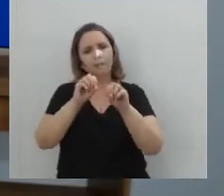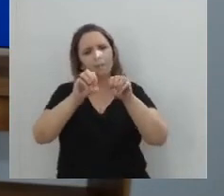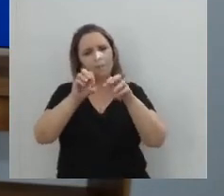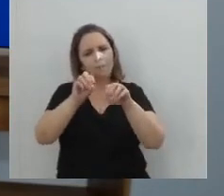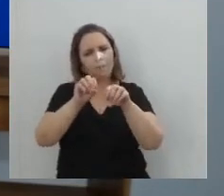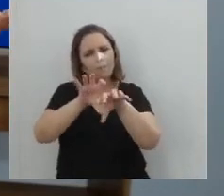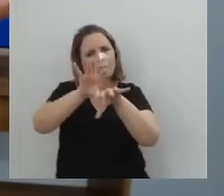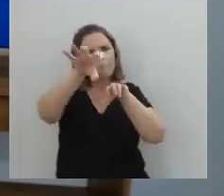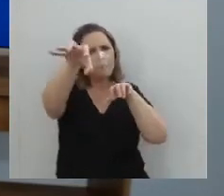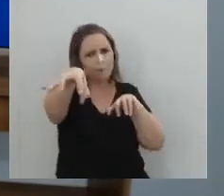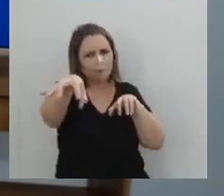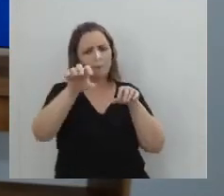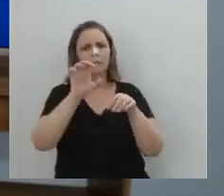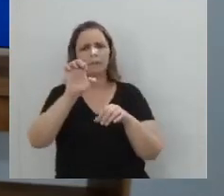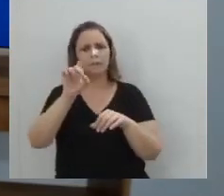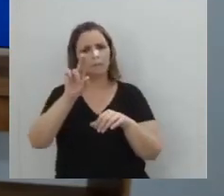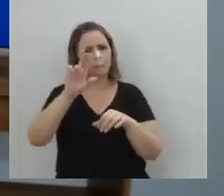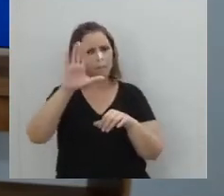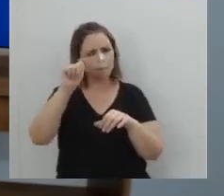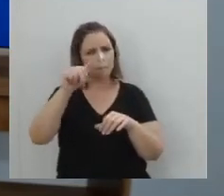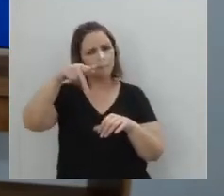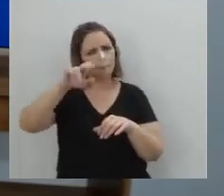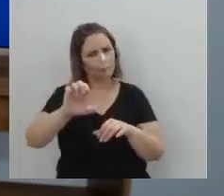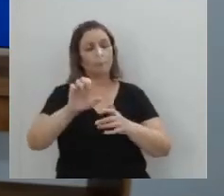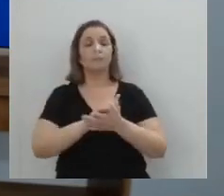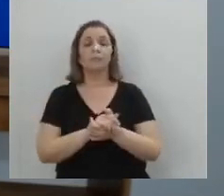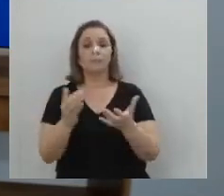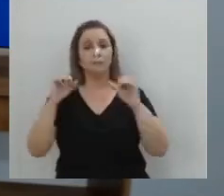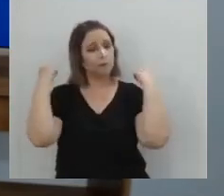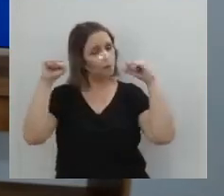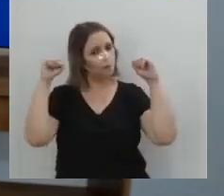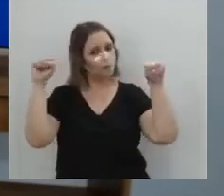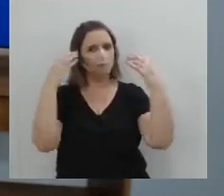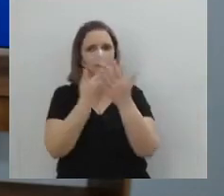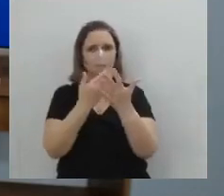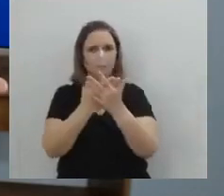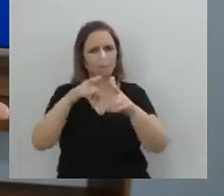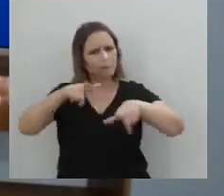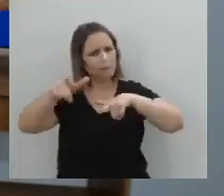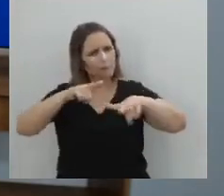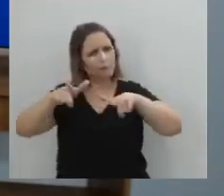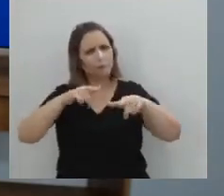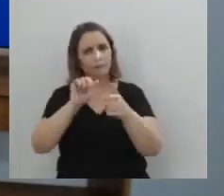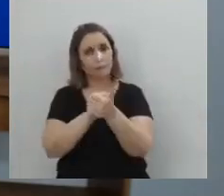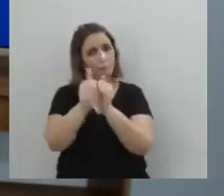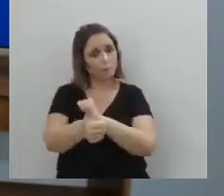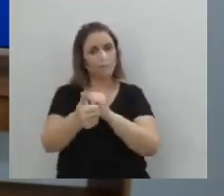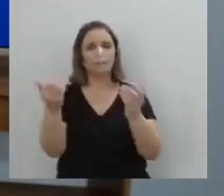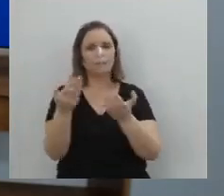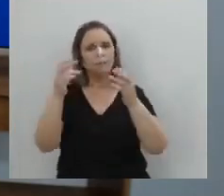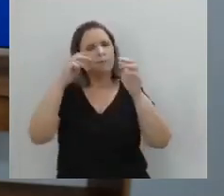Hoje vamos dar continuidade a mais uma aula de Educação Física, trabalhando nossos esportes e vamos abordar